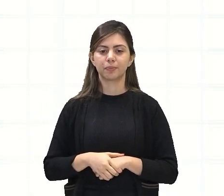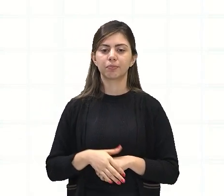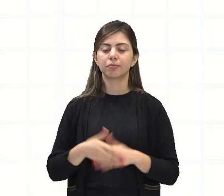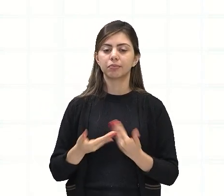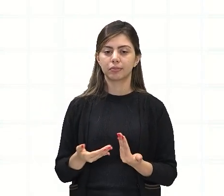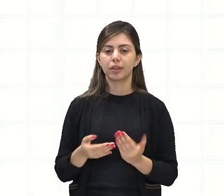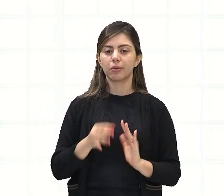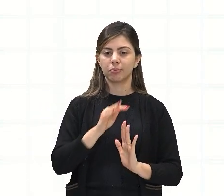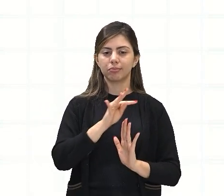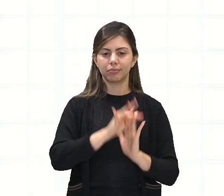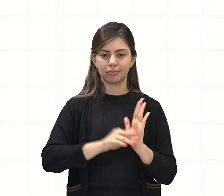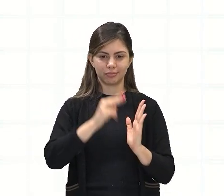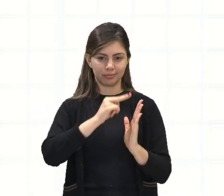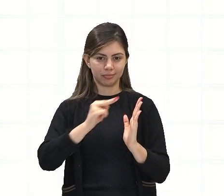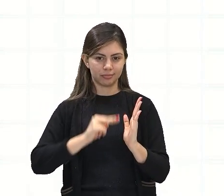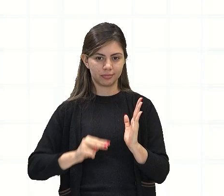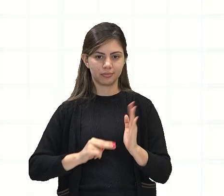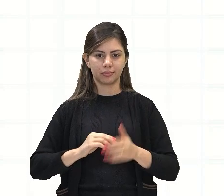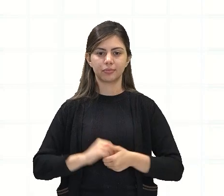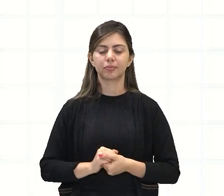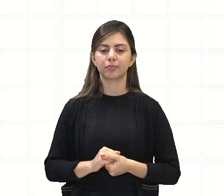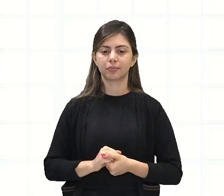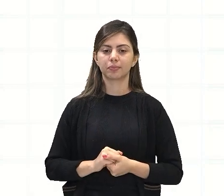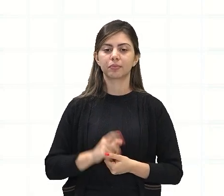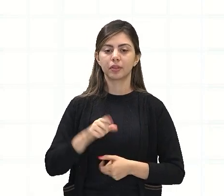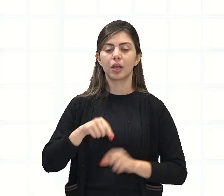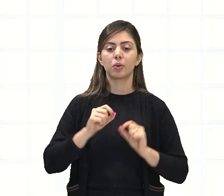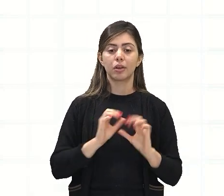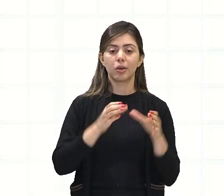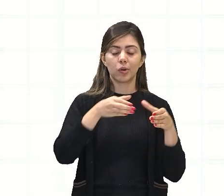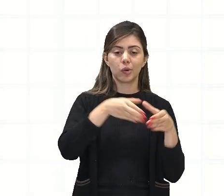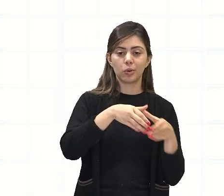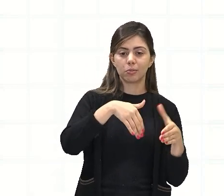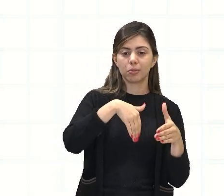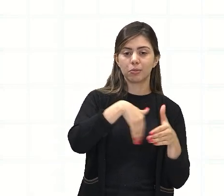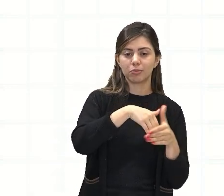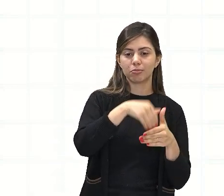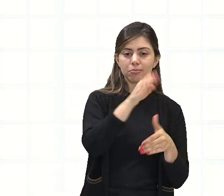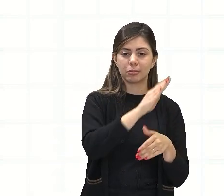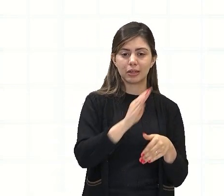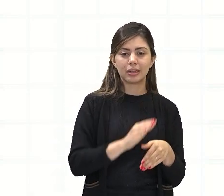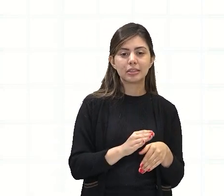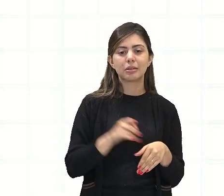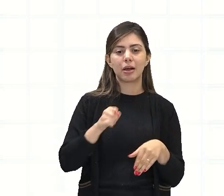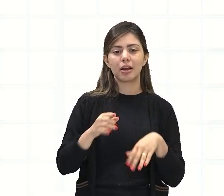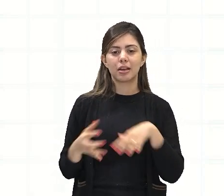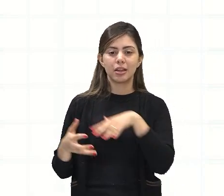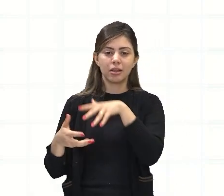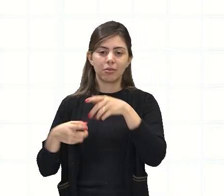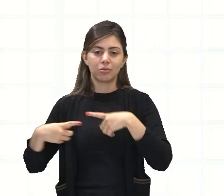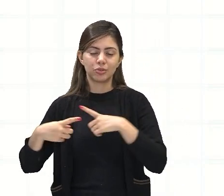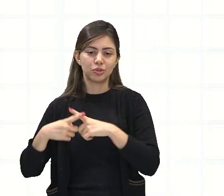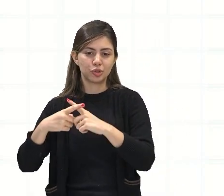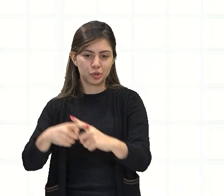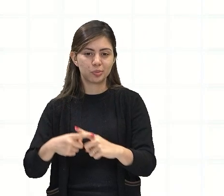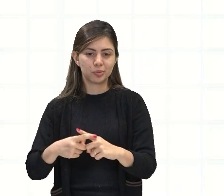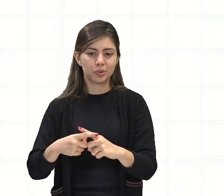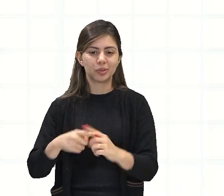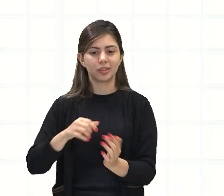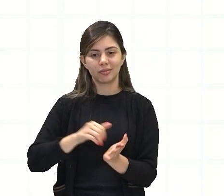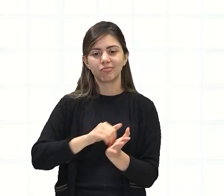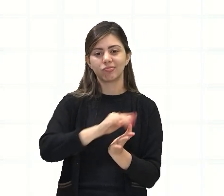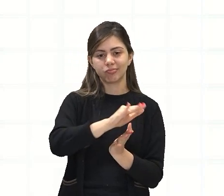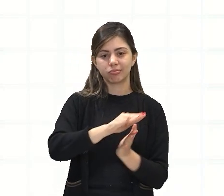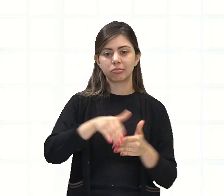ler, eu leio aqui, você lê aí. Nós temos a seleção brasileira se despediu da Copa do Mundo de Futebol Sub-17A e a eliminação